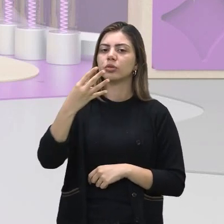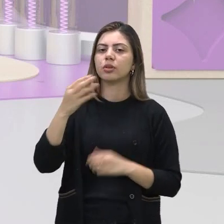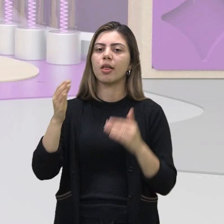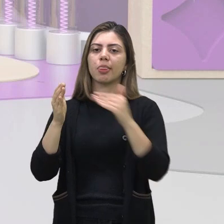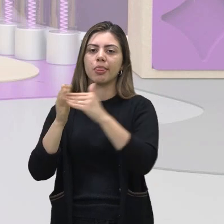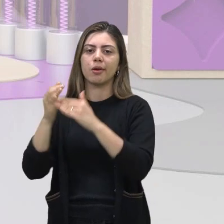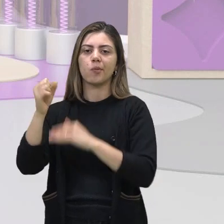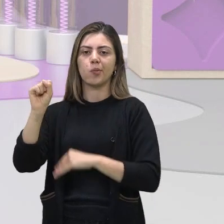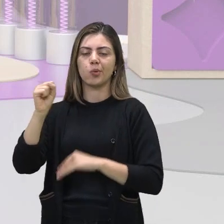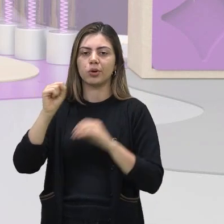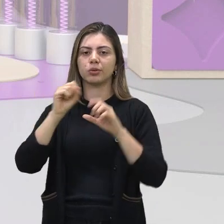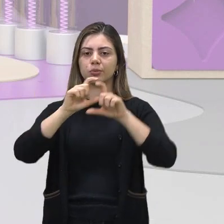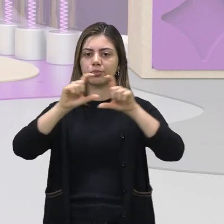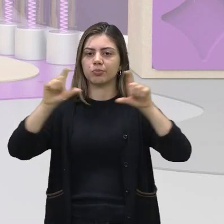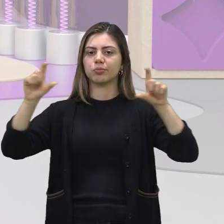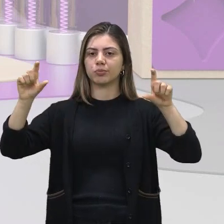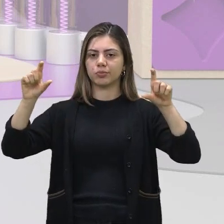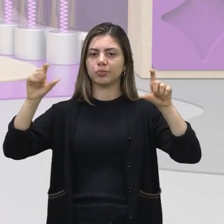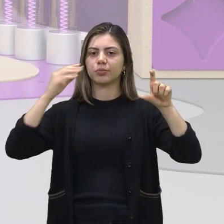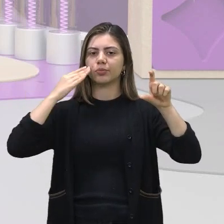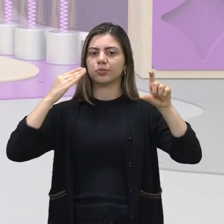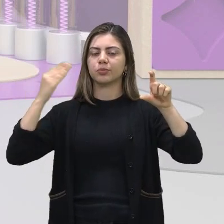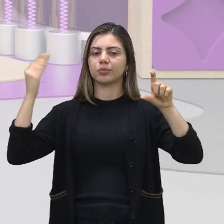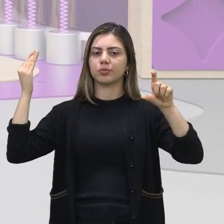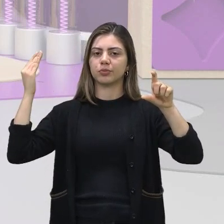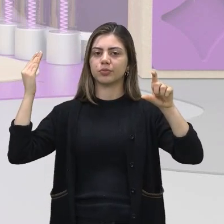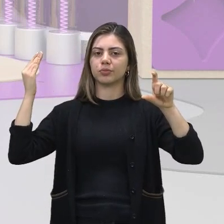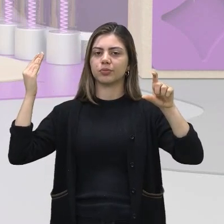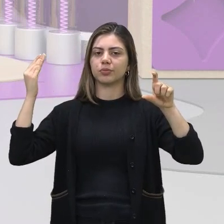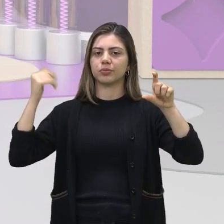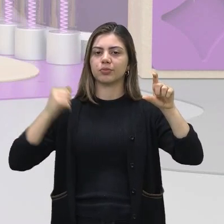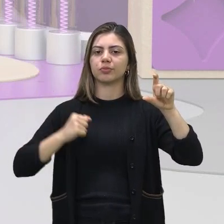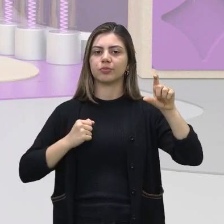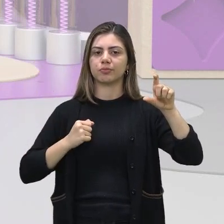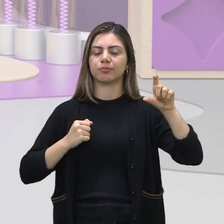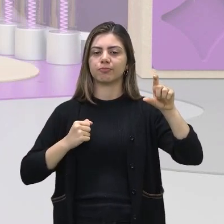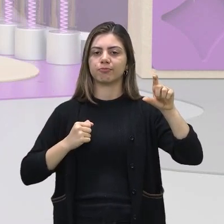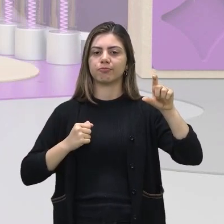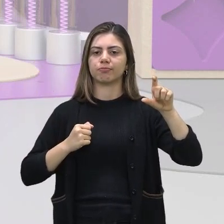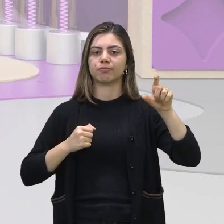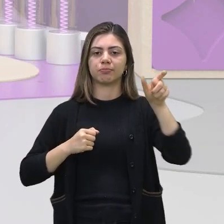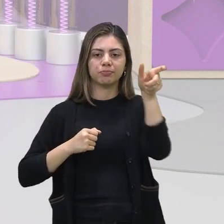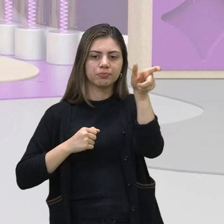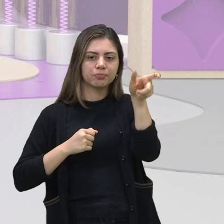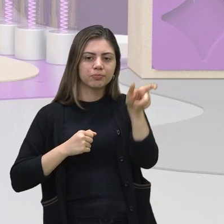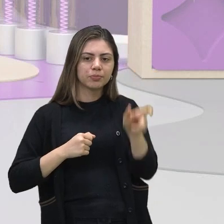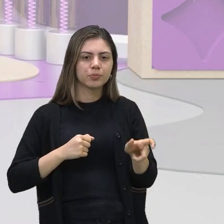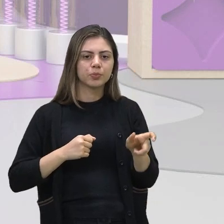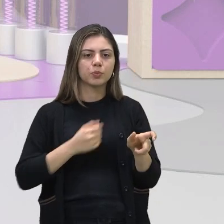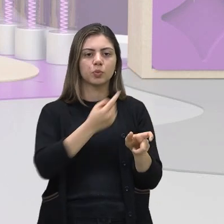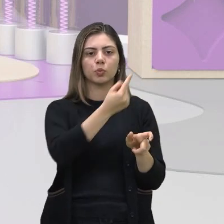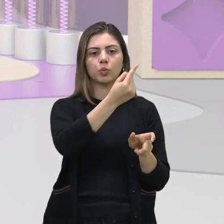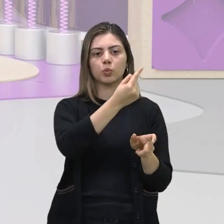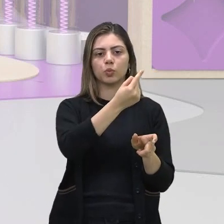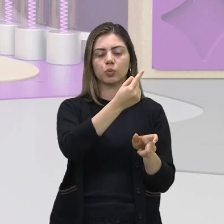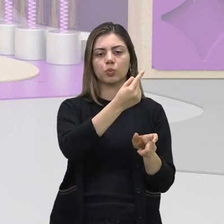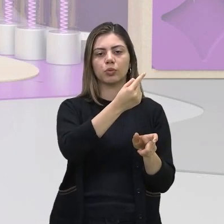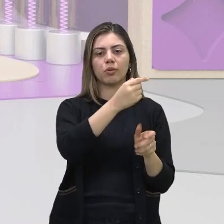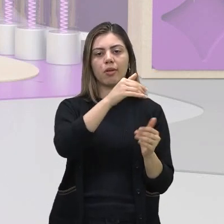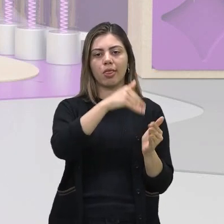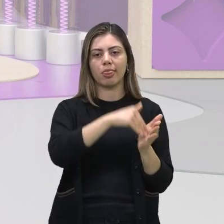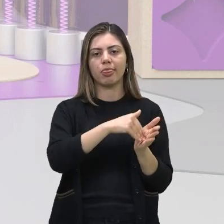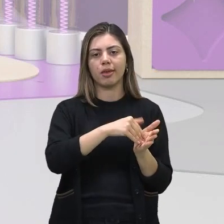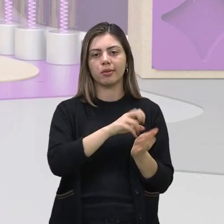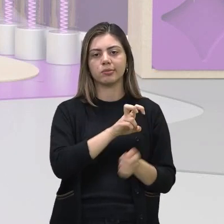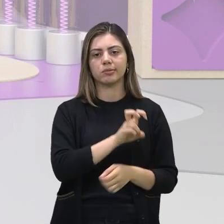cima, na horizontal, né, e temos na vertical uma numeração do 1 ao